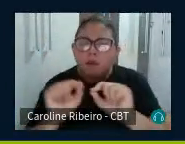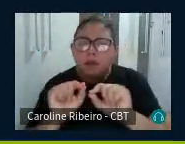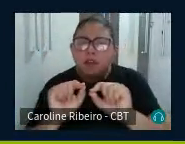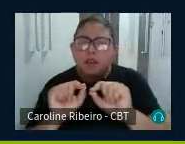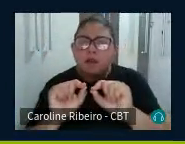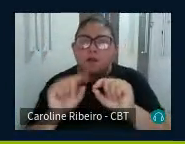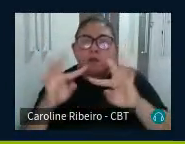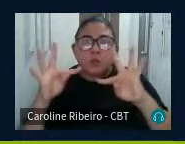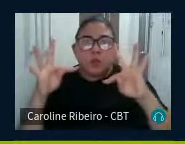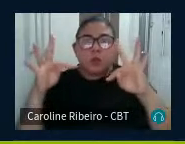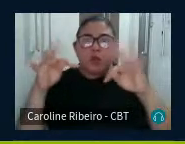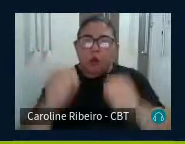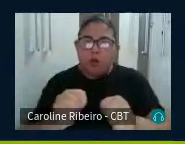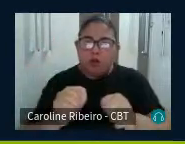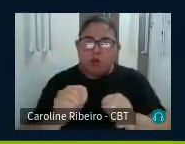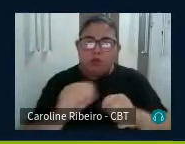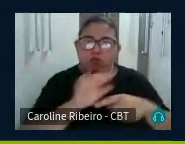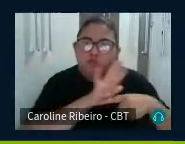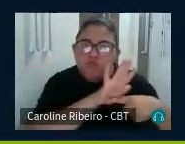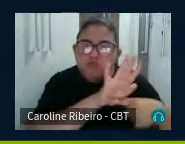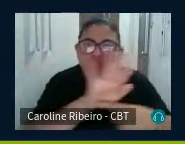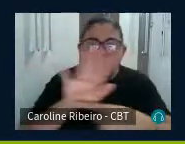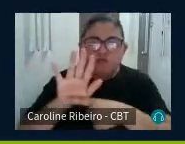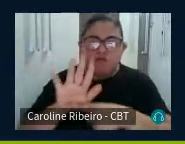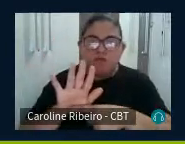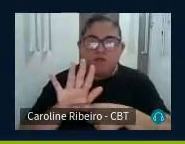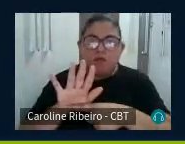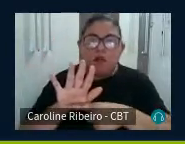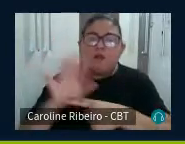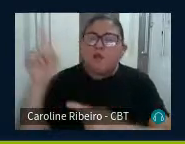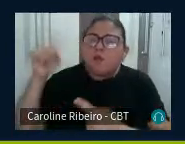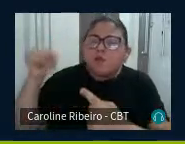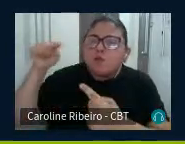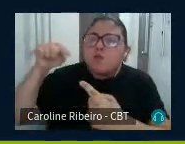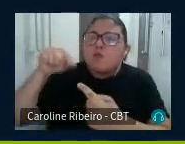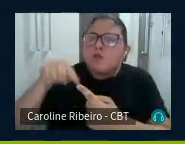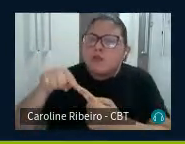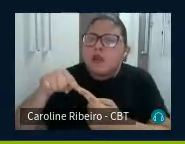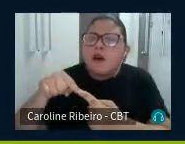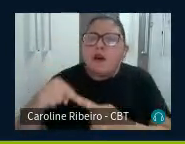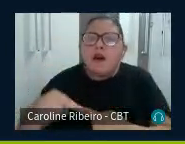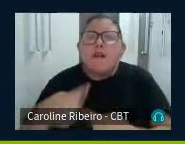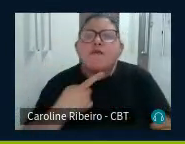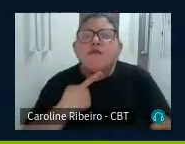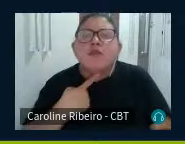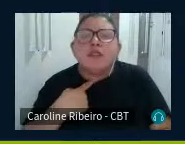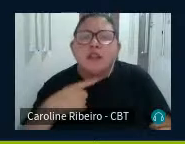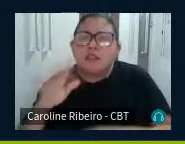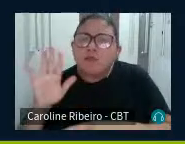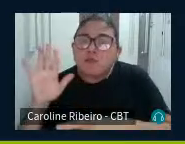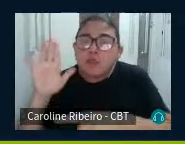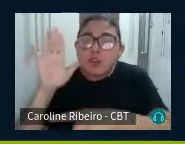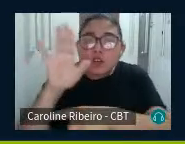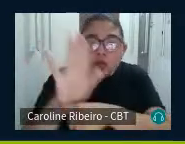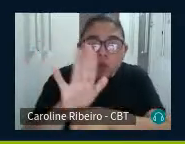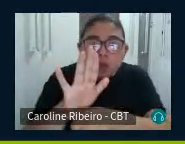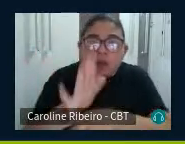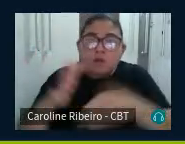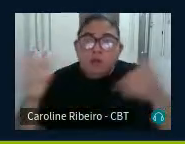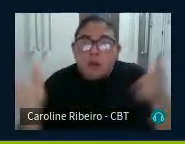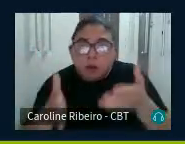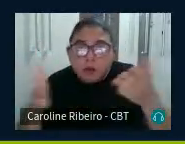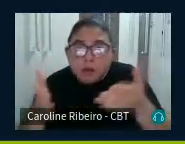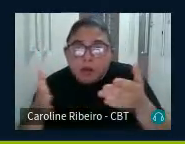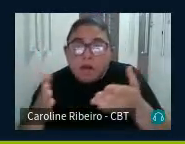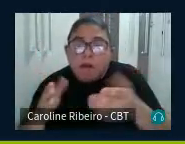100%. E dentro dessa missão e dessa ambição de atender 100%, está aí o NAPNE